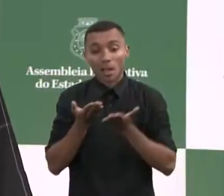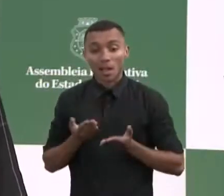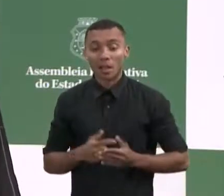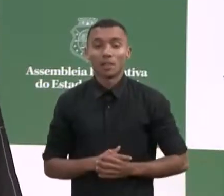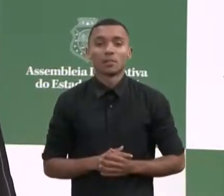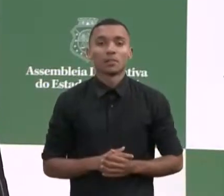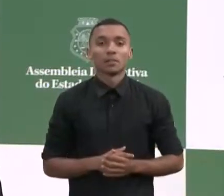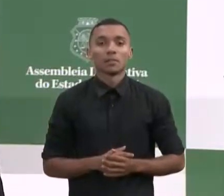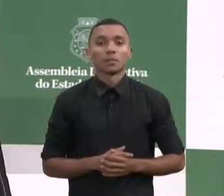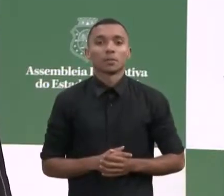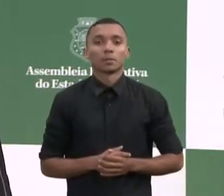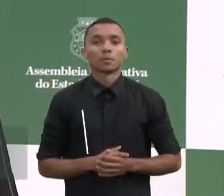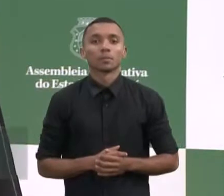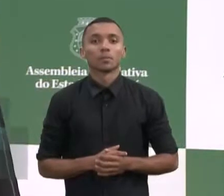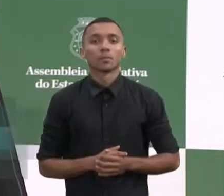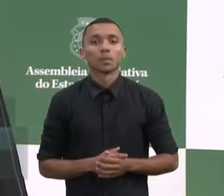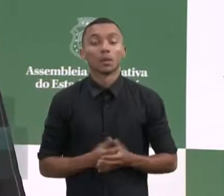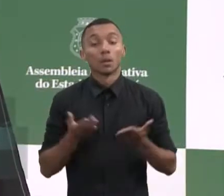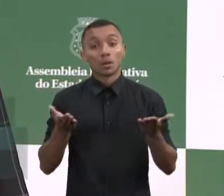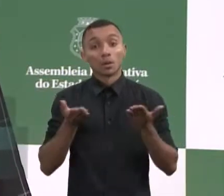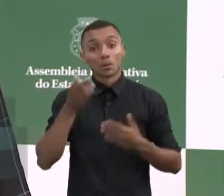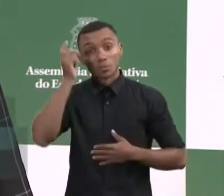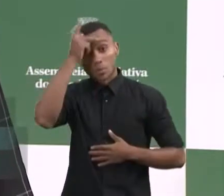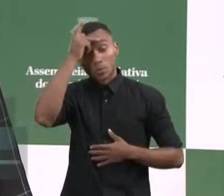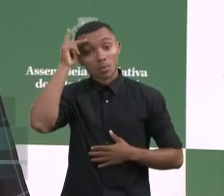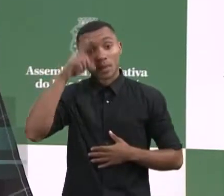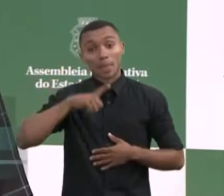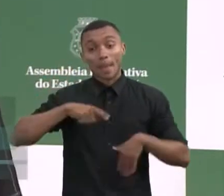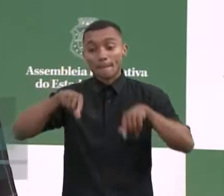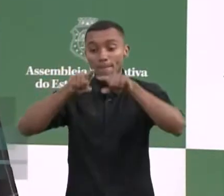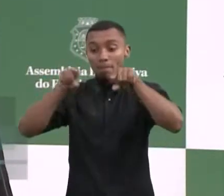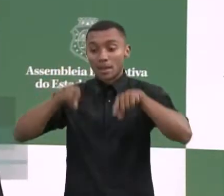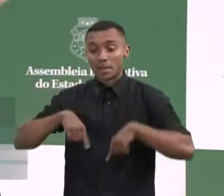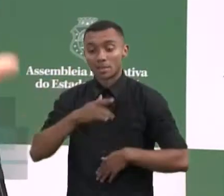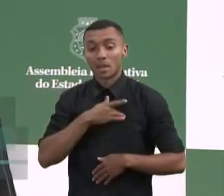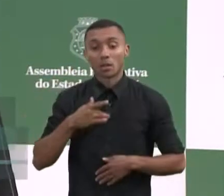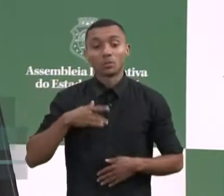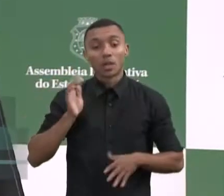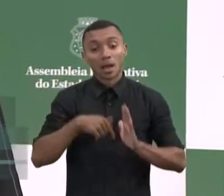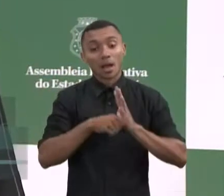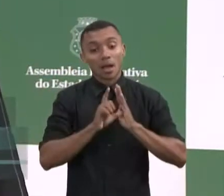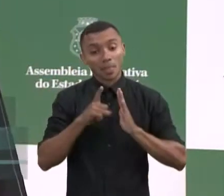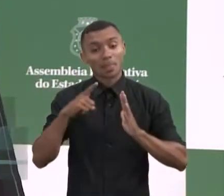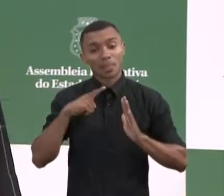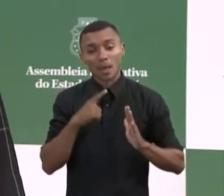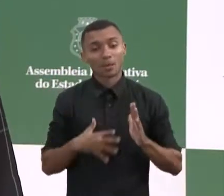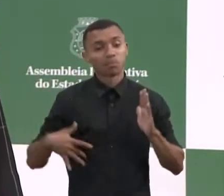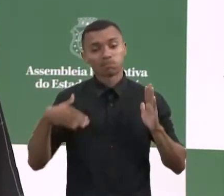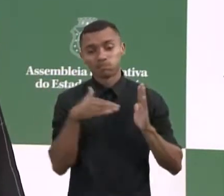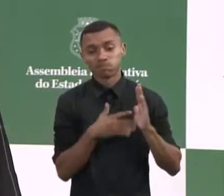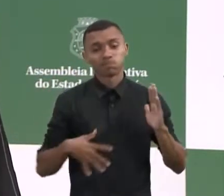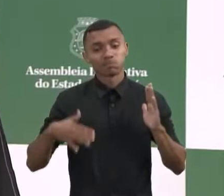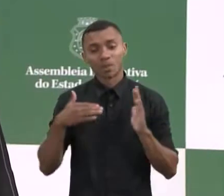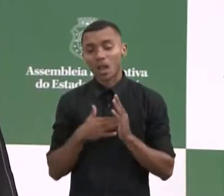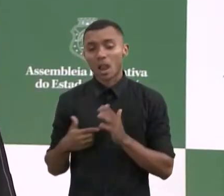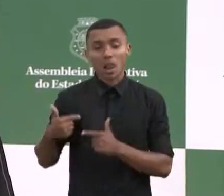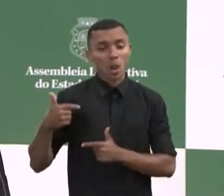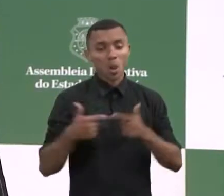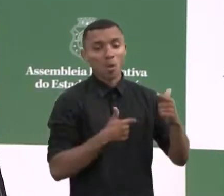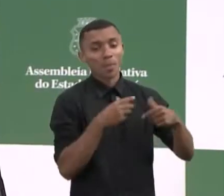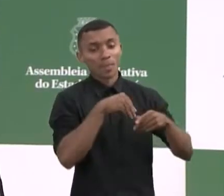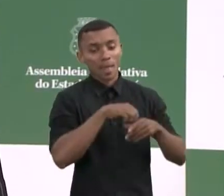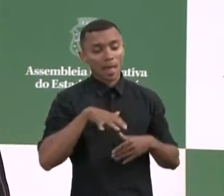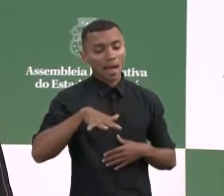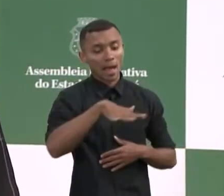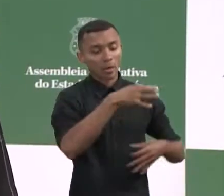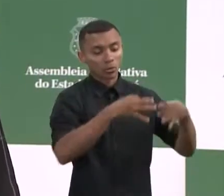Hoje, os usuários dos planos de saúde, eles já travam muitas lutas, na justiça